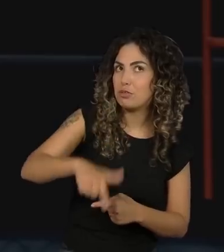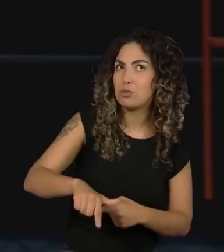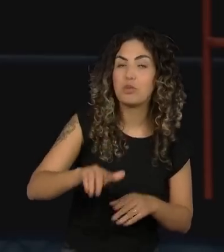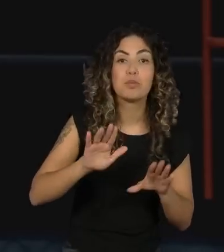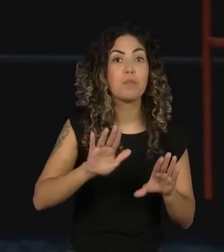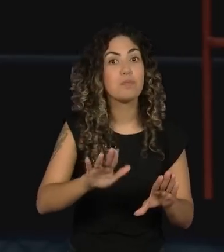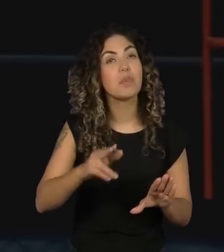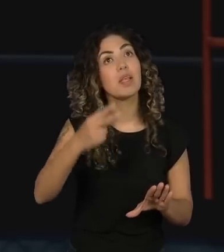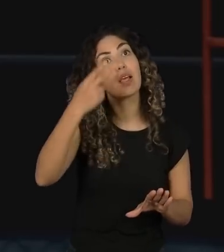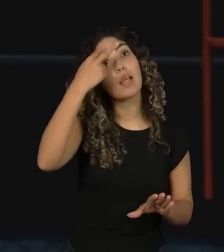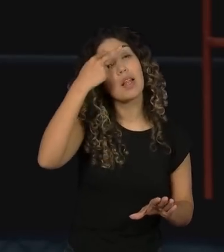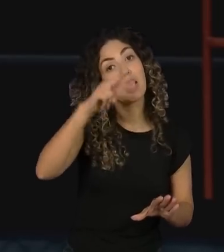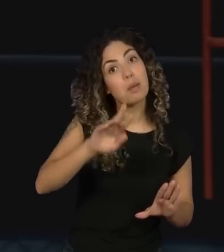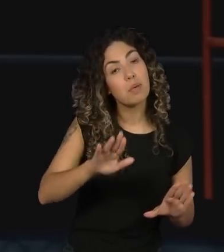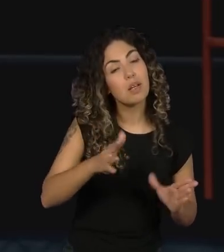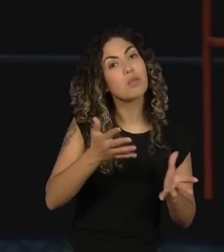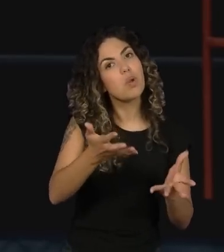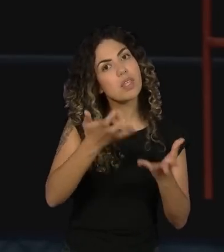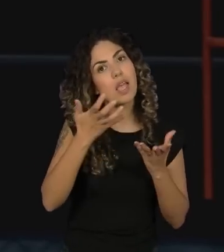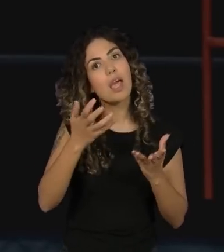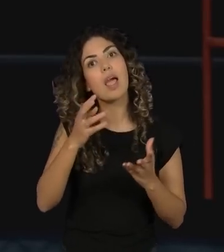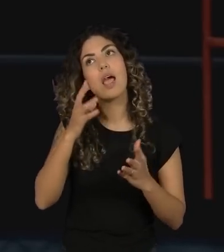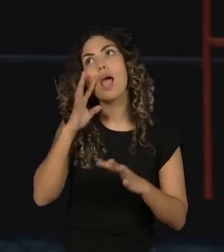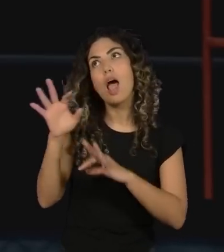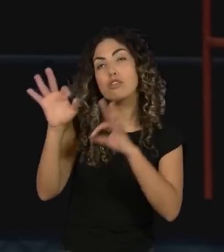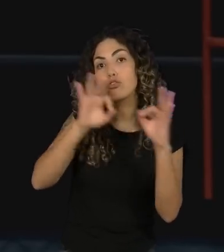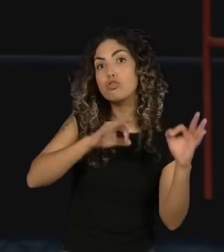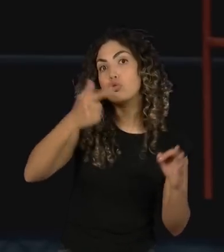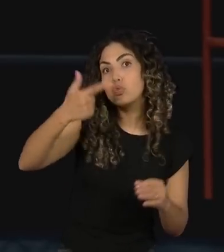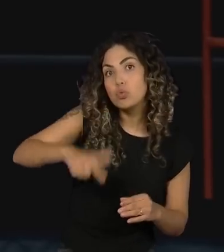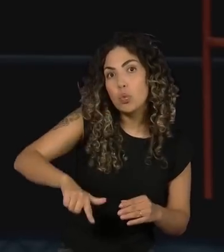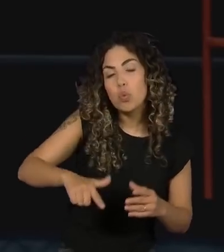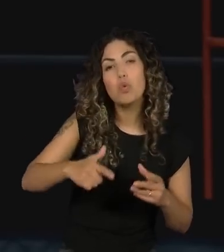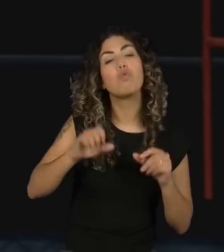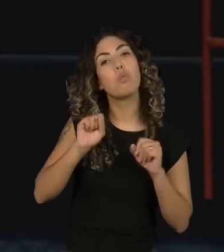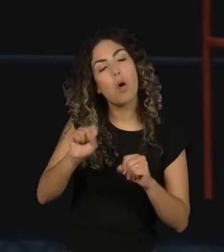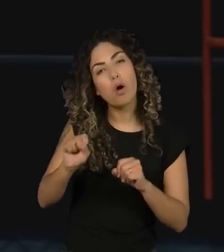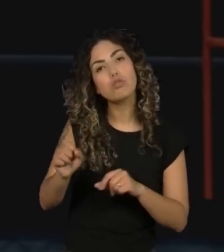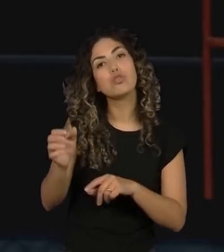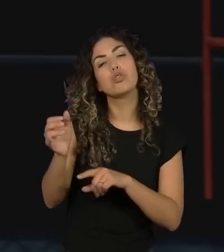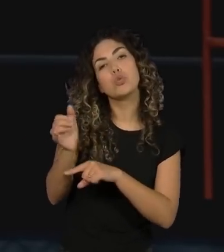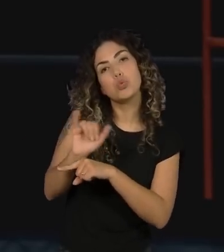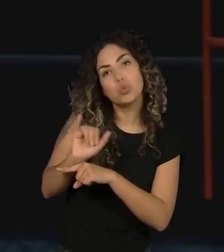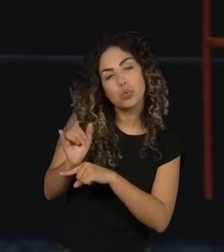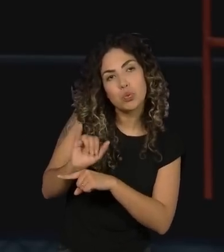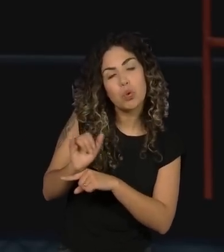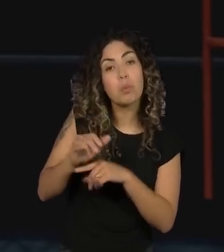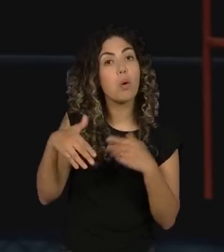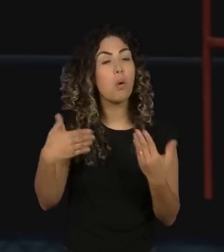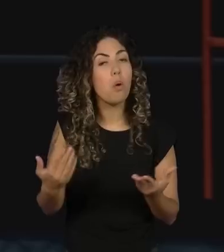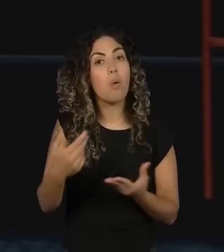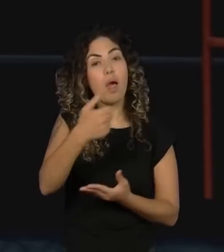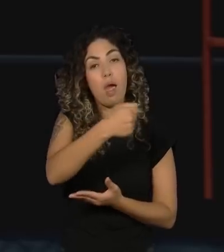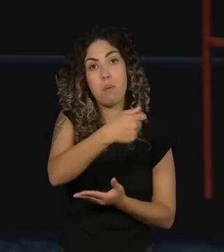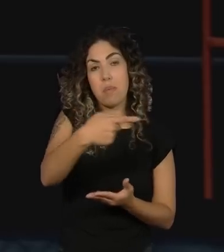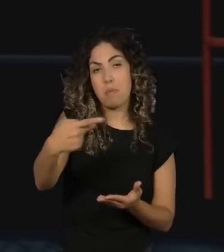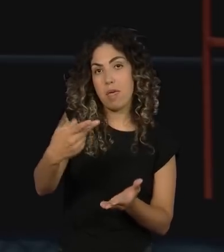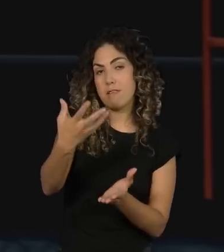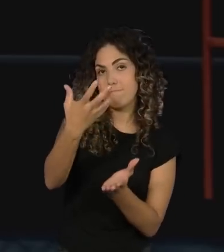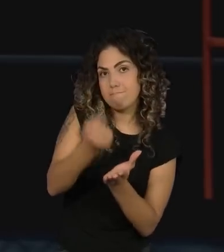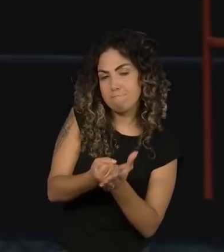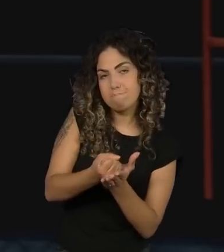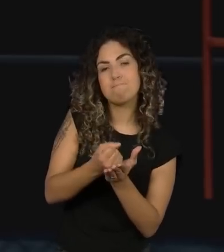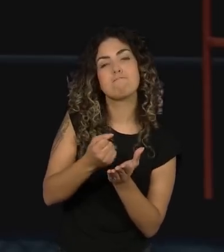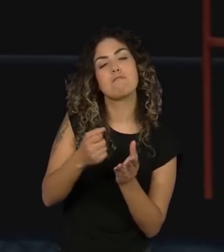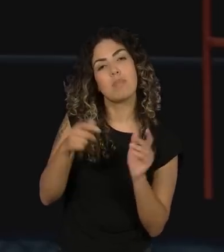Lembrando que quem quiser rever ou recomendar nosso programa é só acessar a nossa página no YouTube ou também o aplicativo Cultura Play. E a